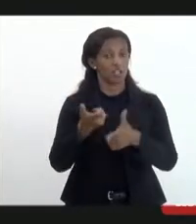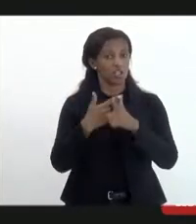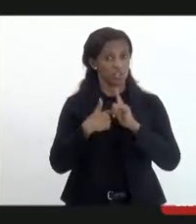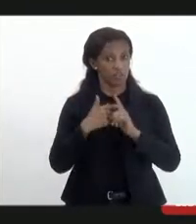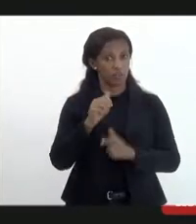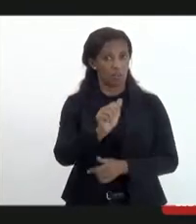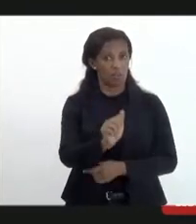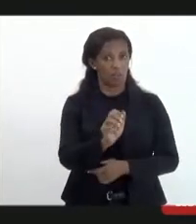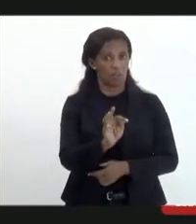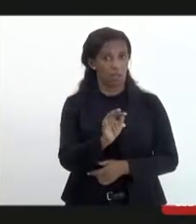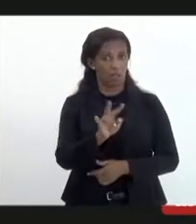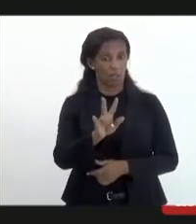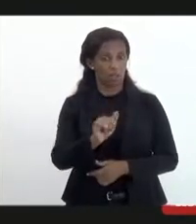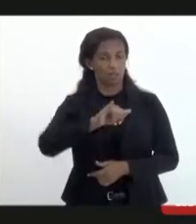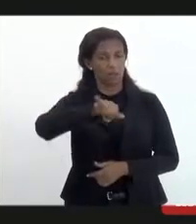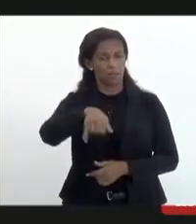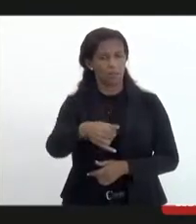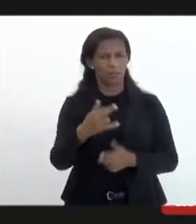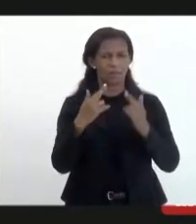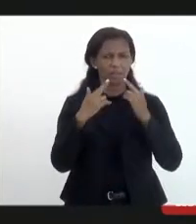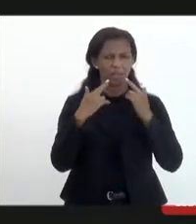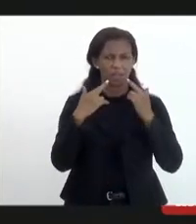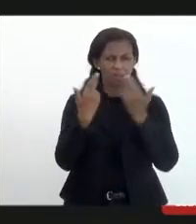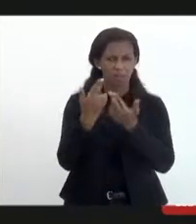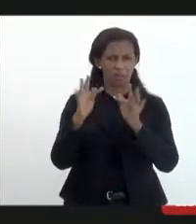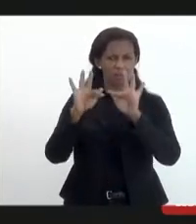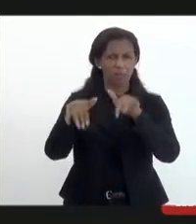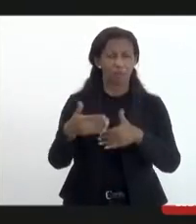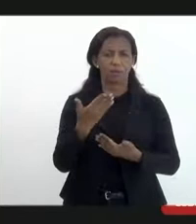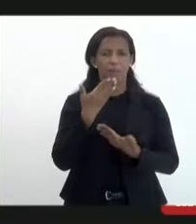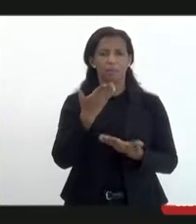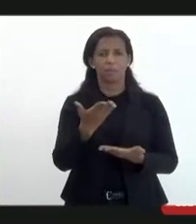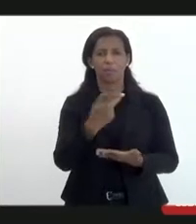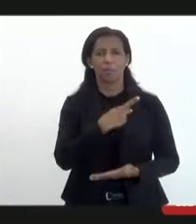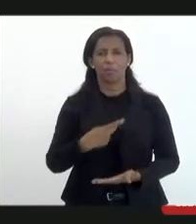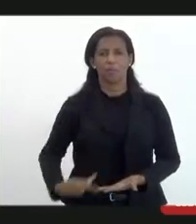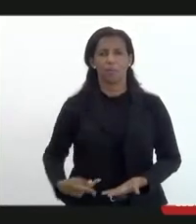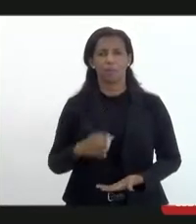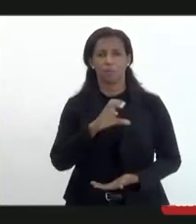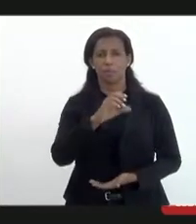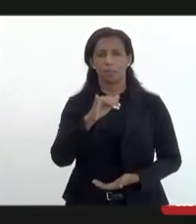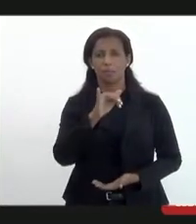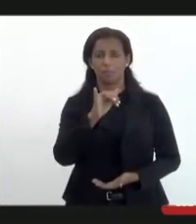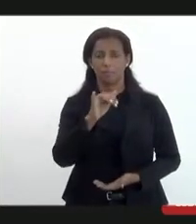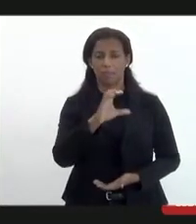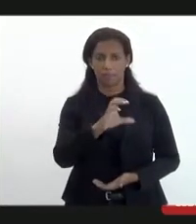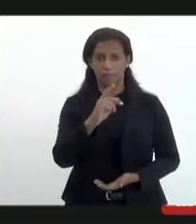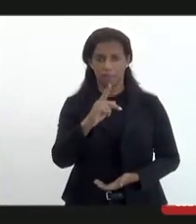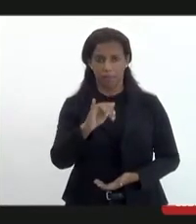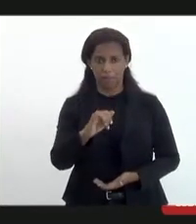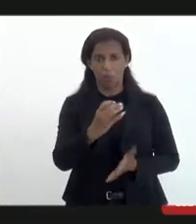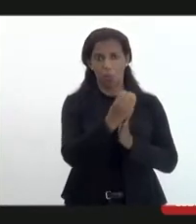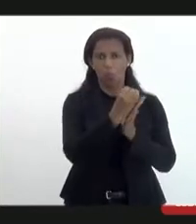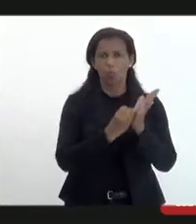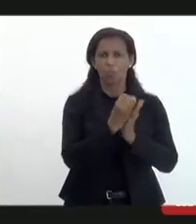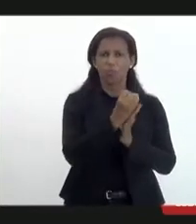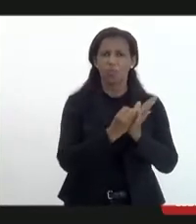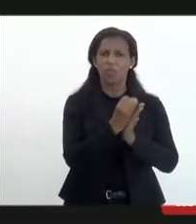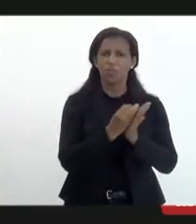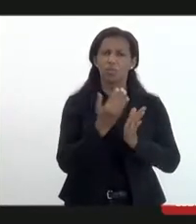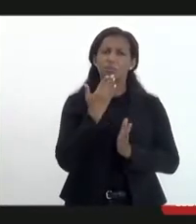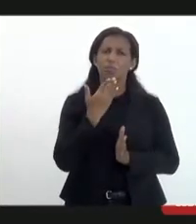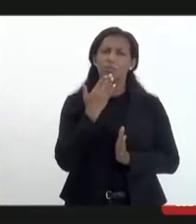ativa. E eu queria aproveitar a reunião, final da reunião, para pedir a Vossa Excelência, como presidente da CPI, formalizasse um ofício, um